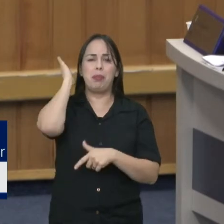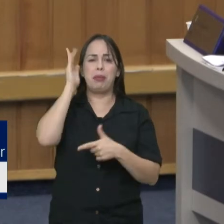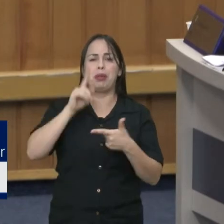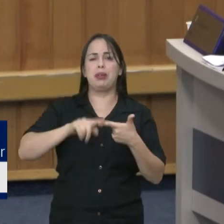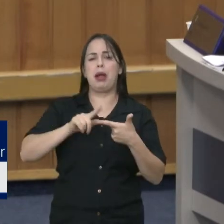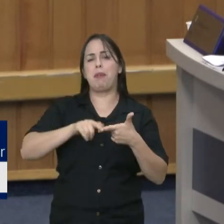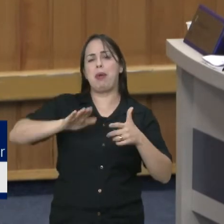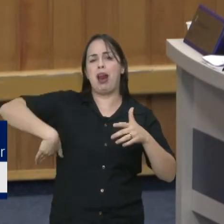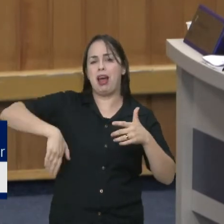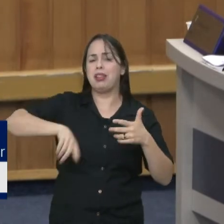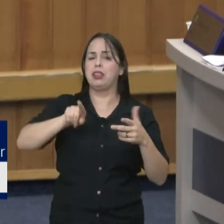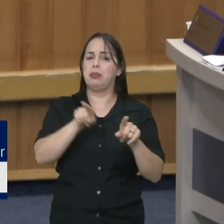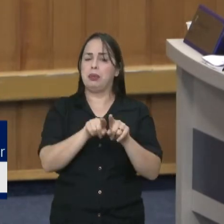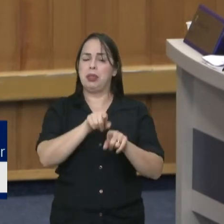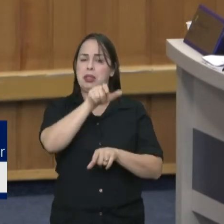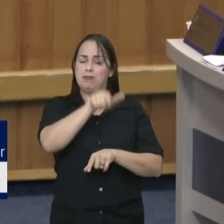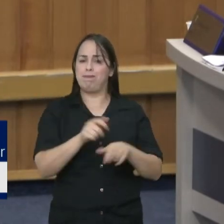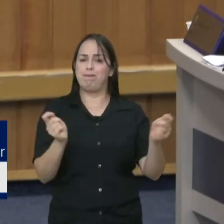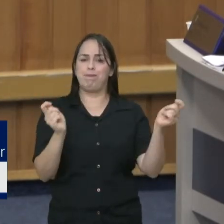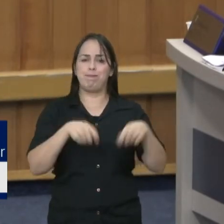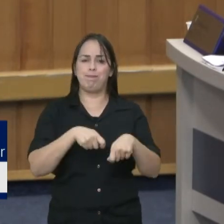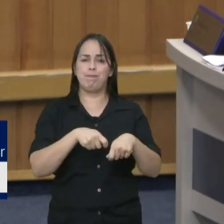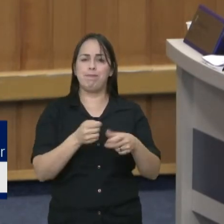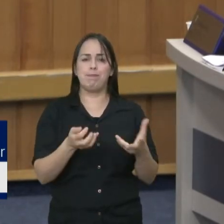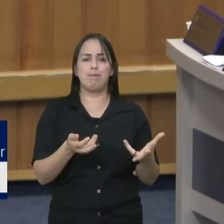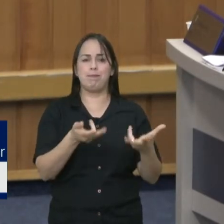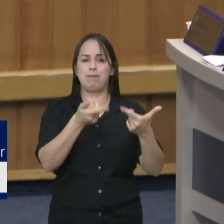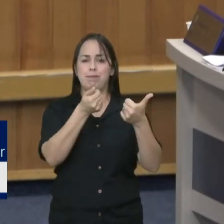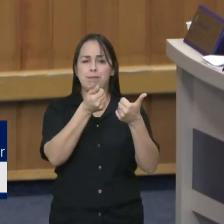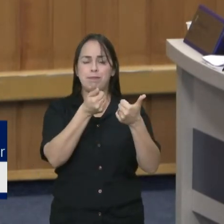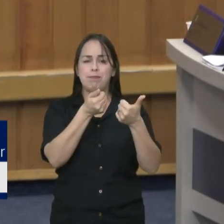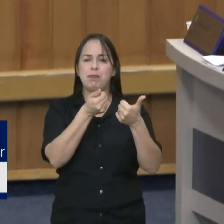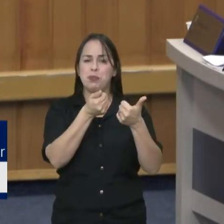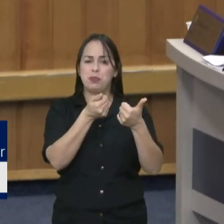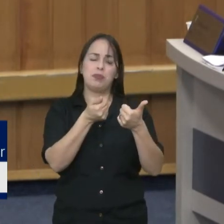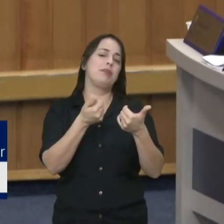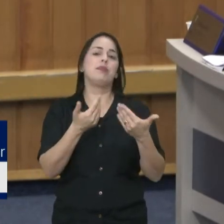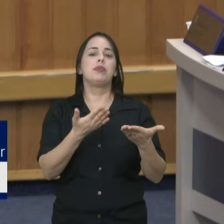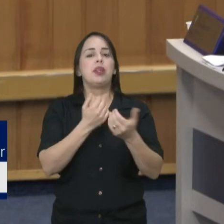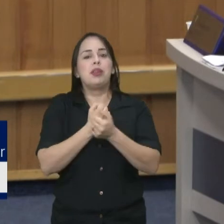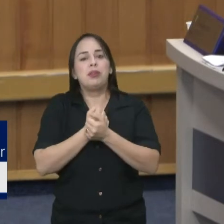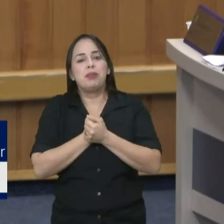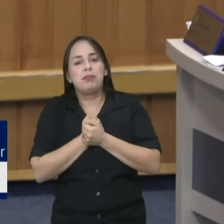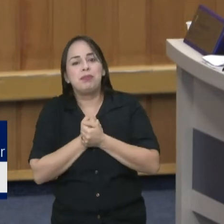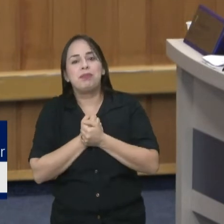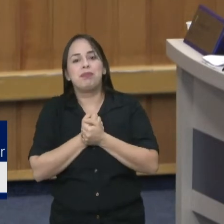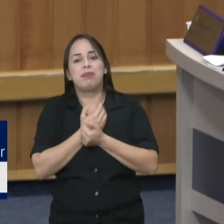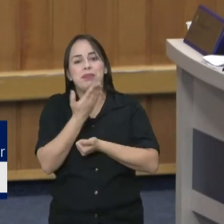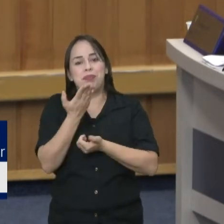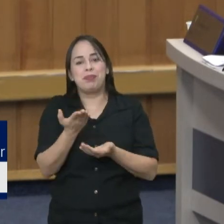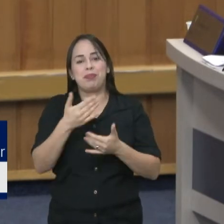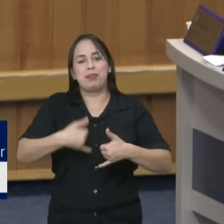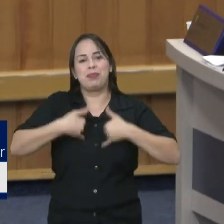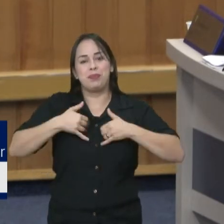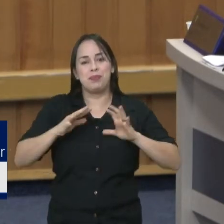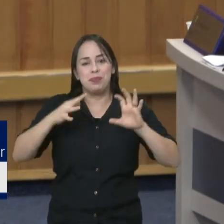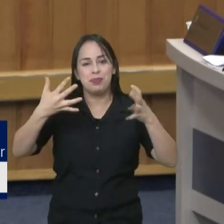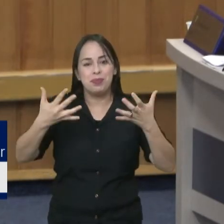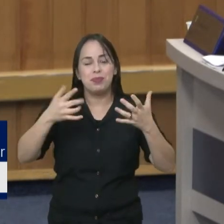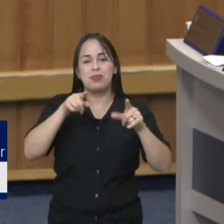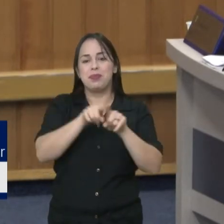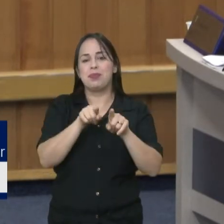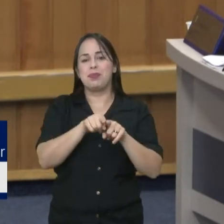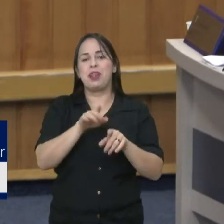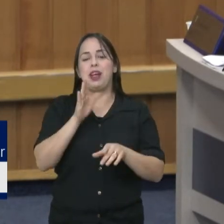litoral também. Uma pessoa de uma competência assim, exemplar também. Então, um abraço para o aniversariante Roberto Costa, que já